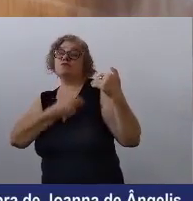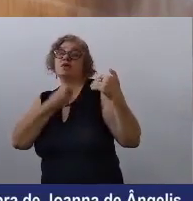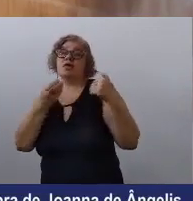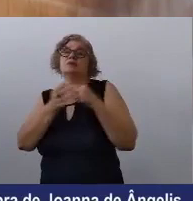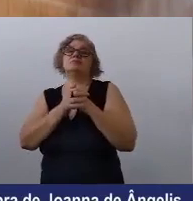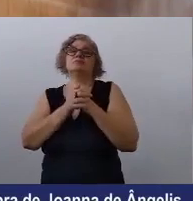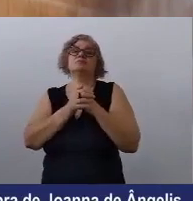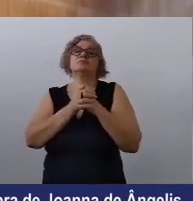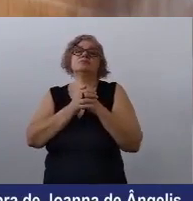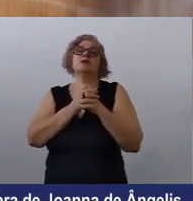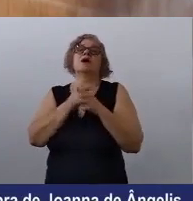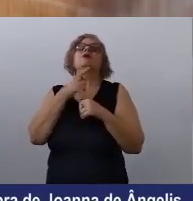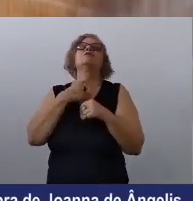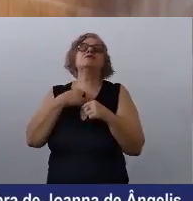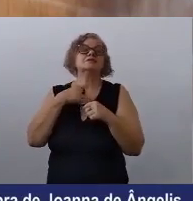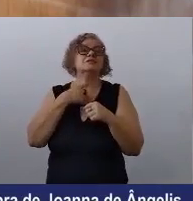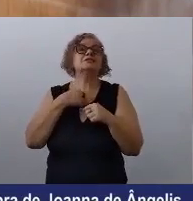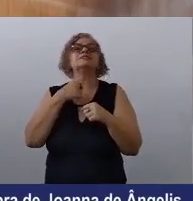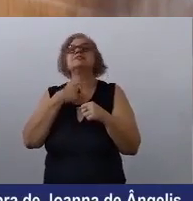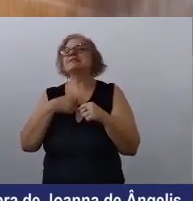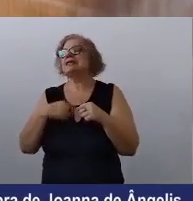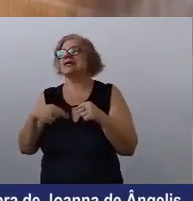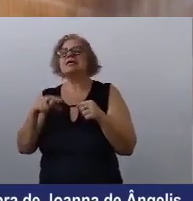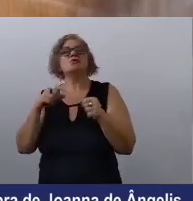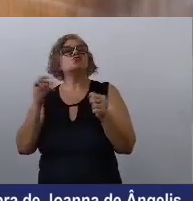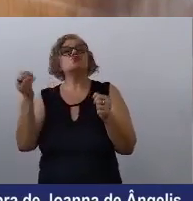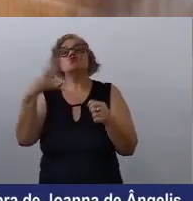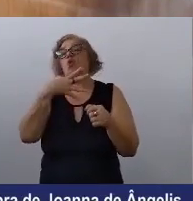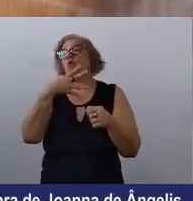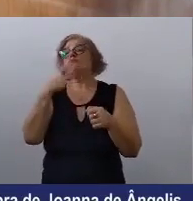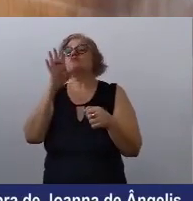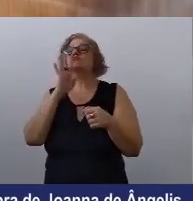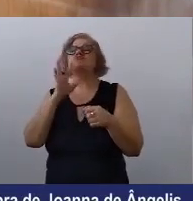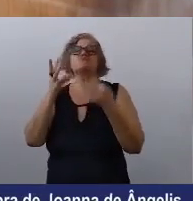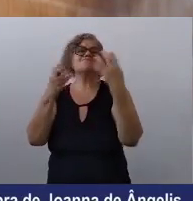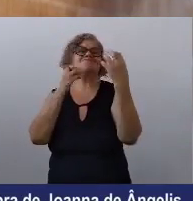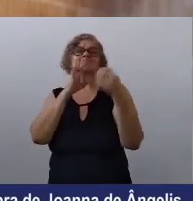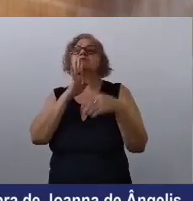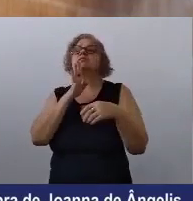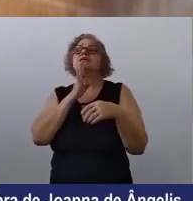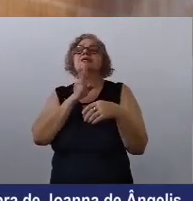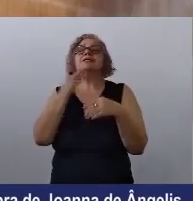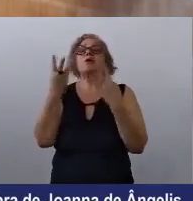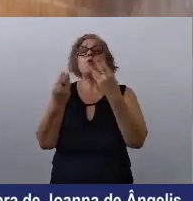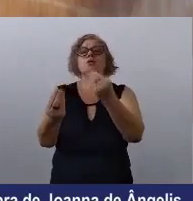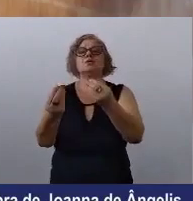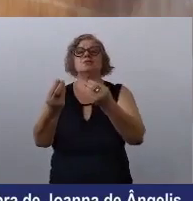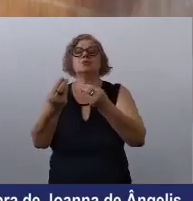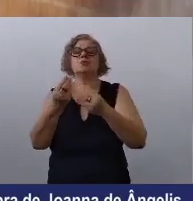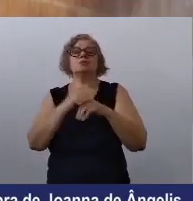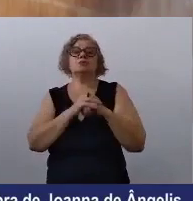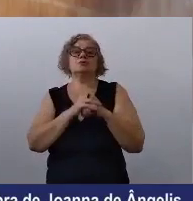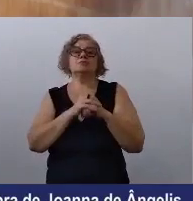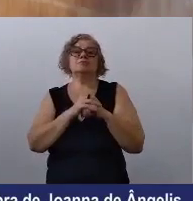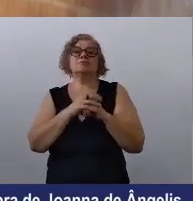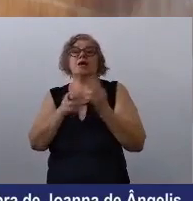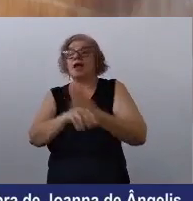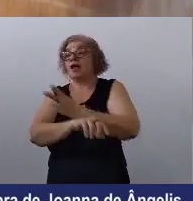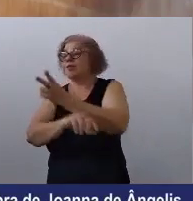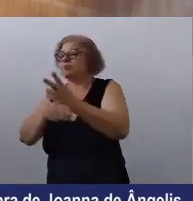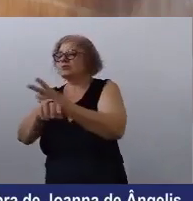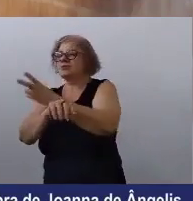de buscar a verdade, novos conhecimentos, fez parte do seu espírito. E ela